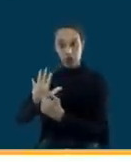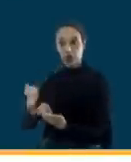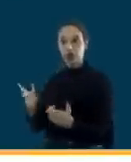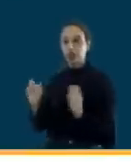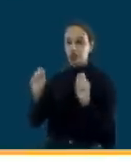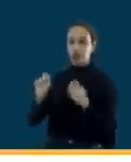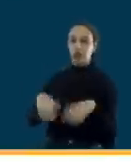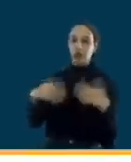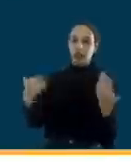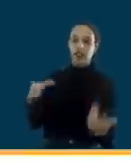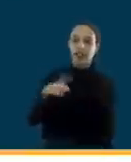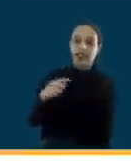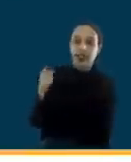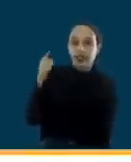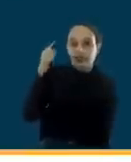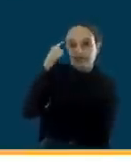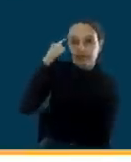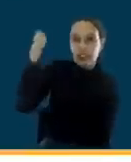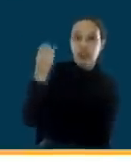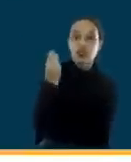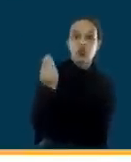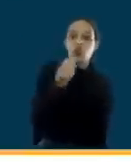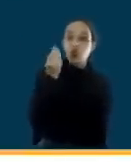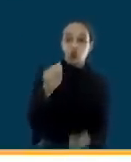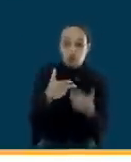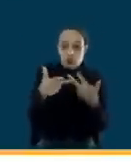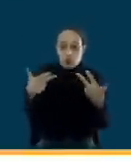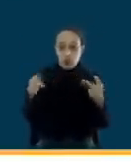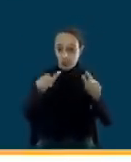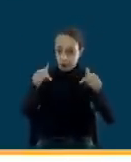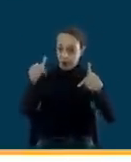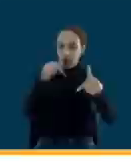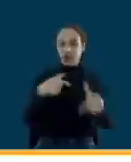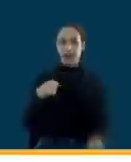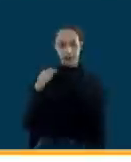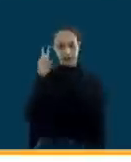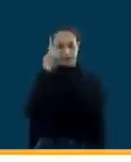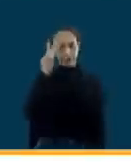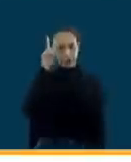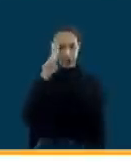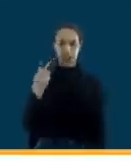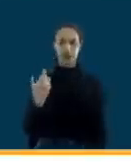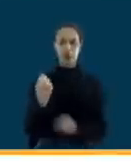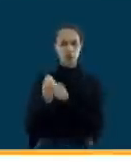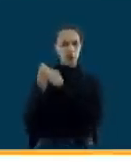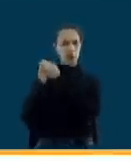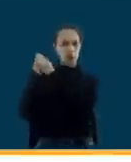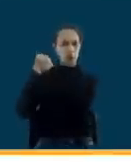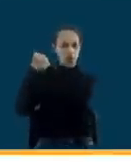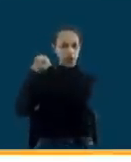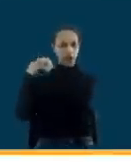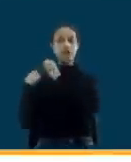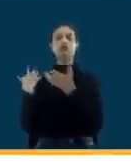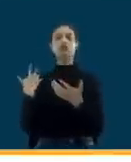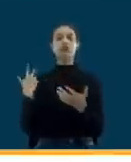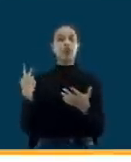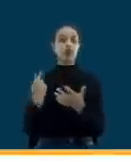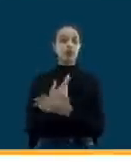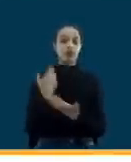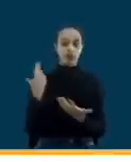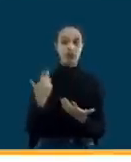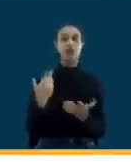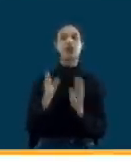ter ideia de como as coisas funcionam. Eu me lembro que, alguns anos atrás, por ocasião da